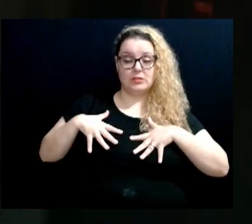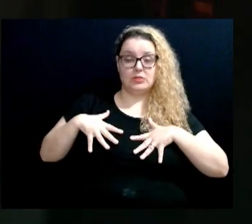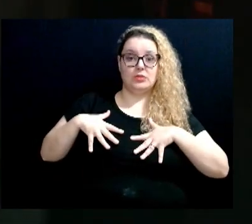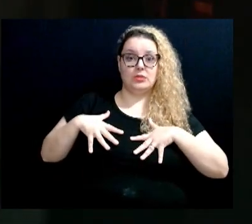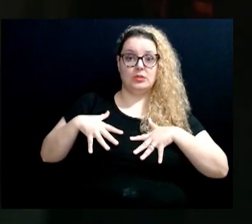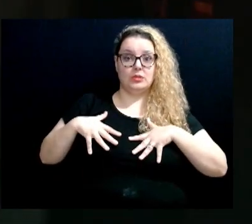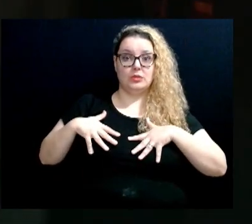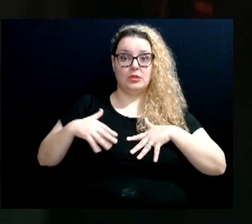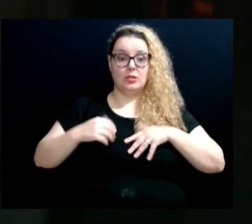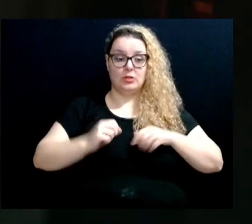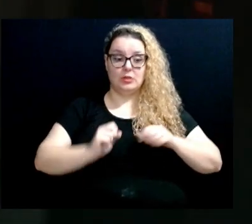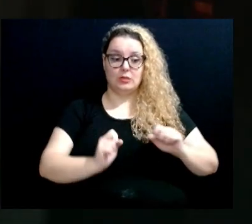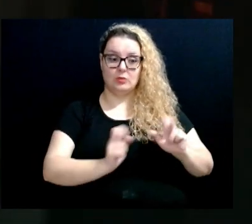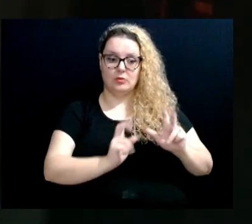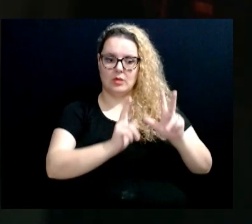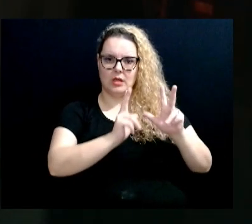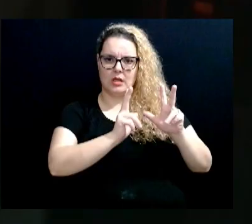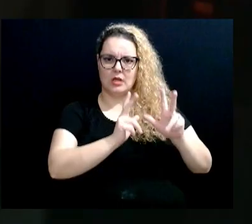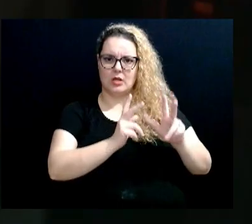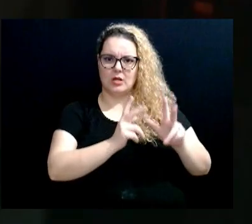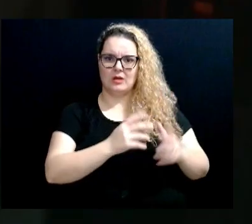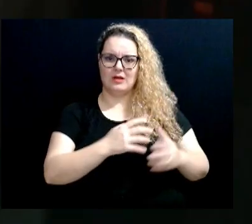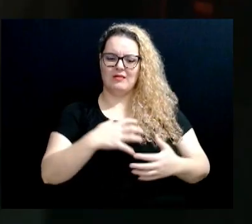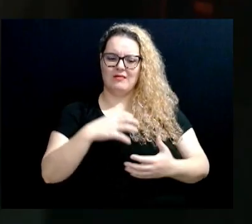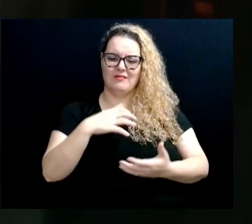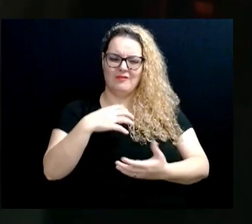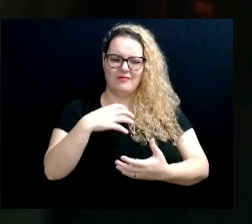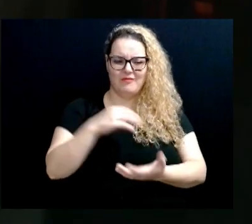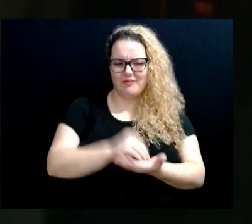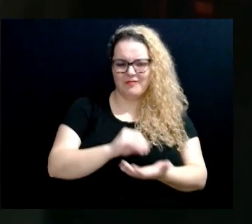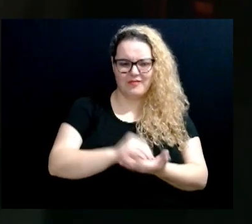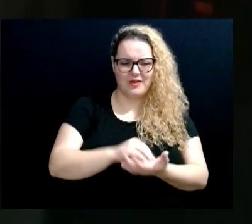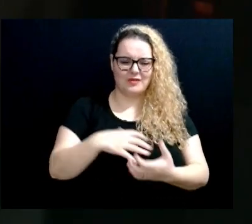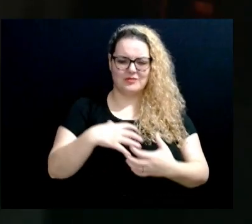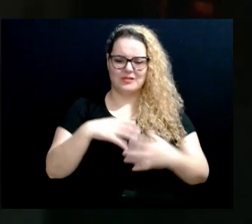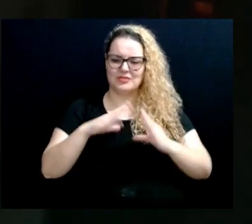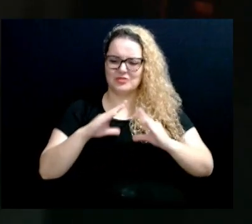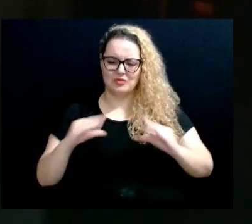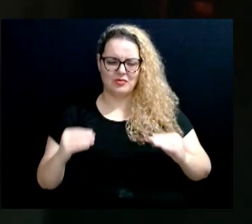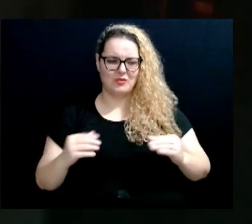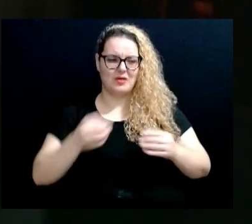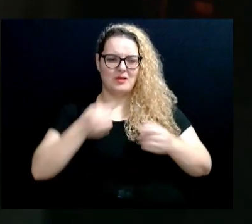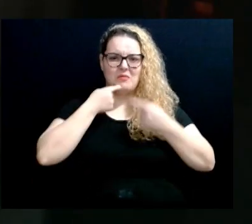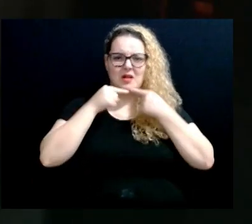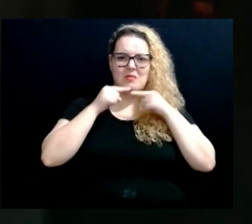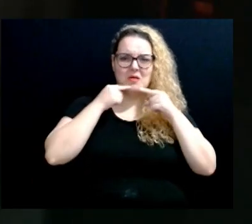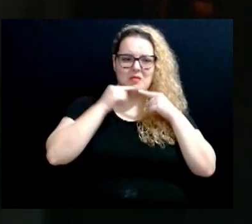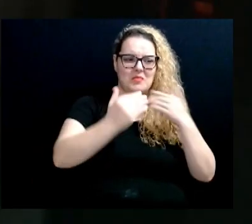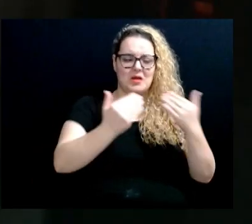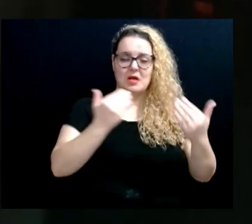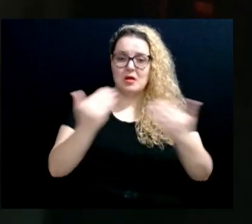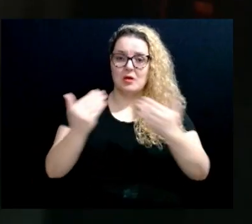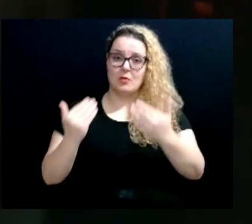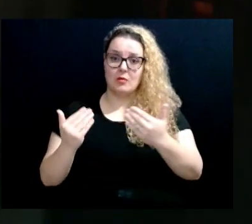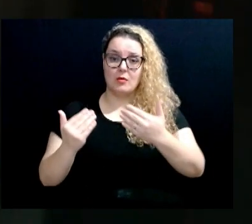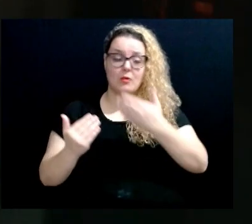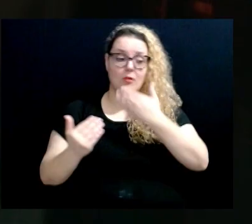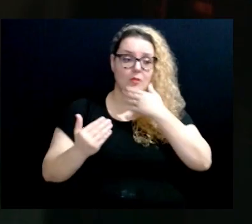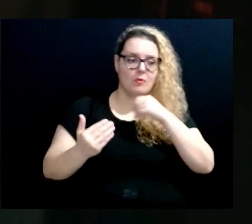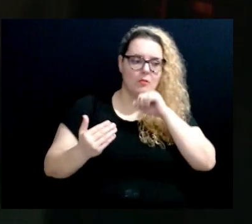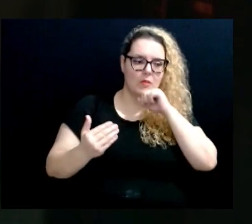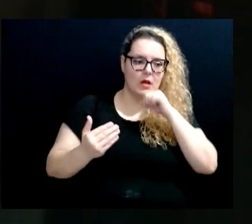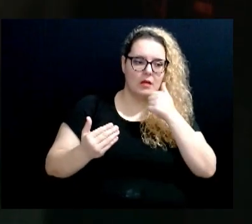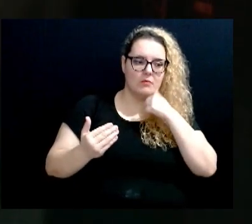despertar desconforto, crítica ou comparação entre pais e filhos. Quais são